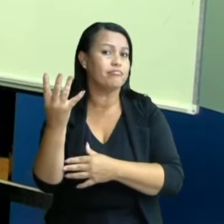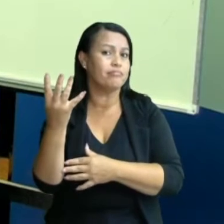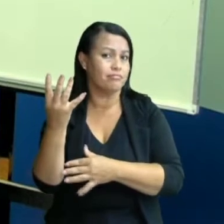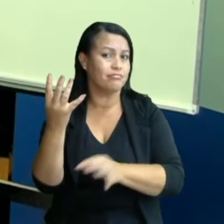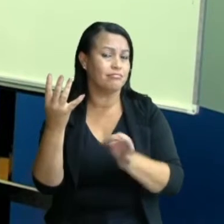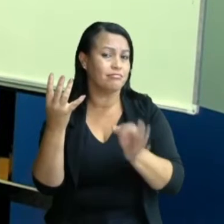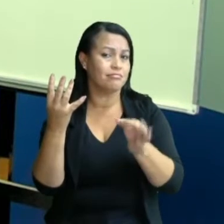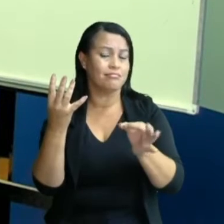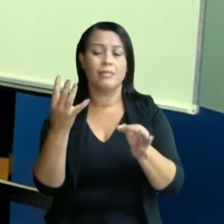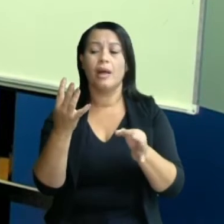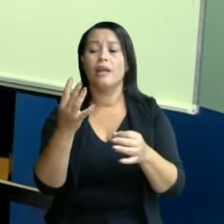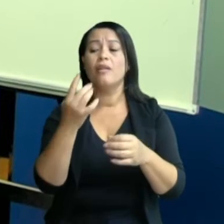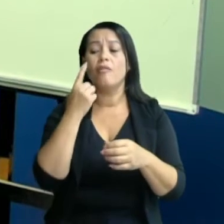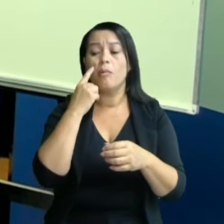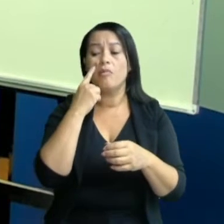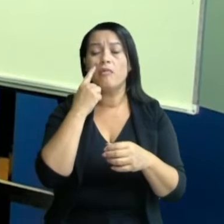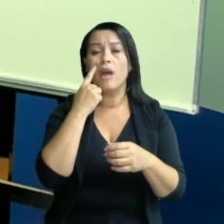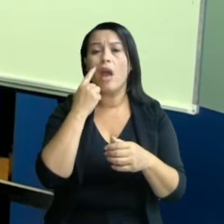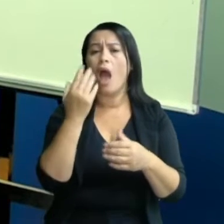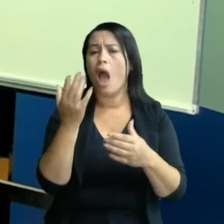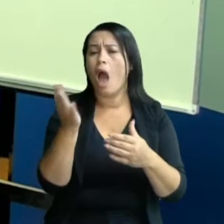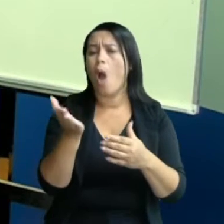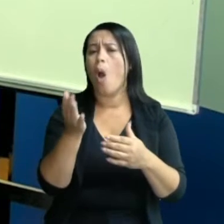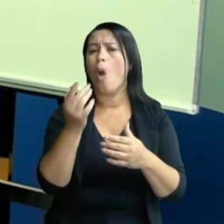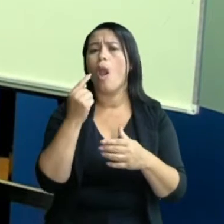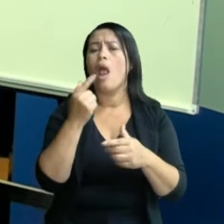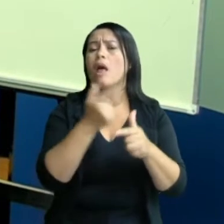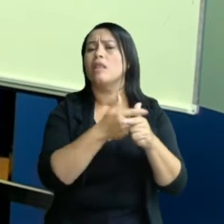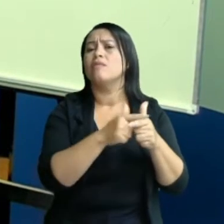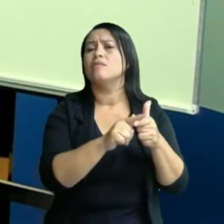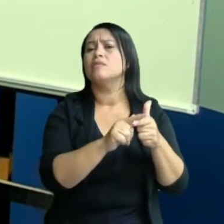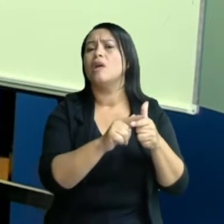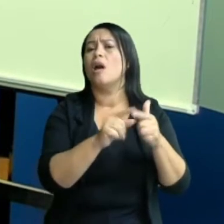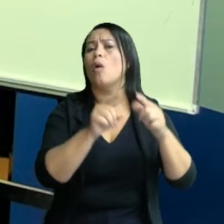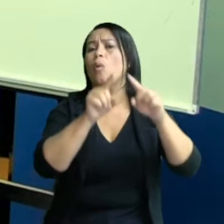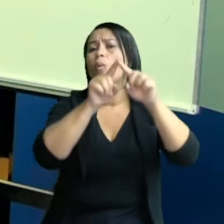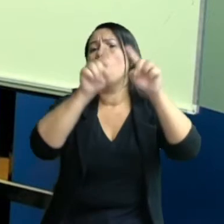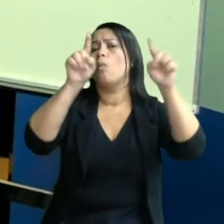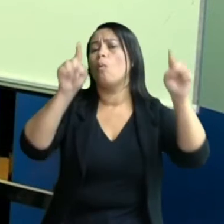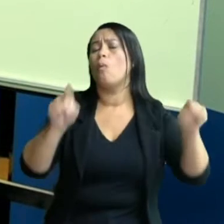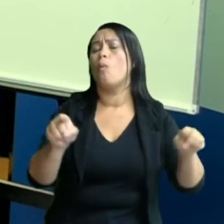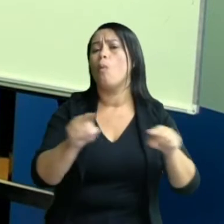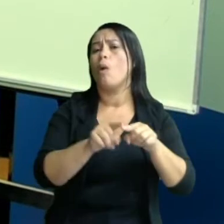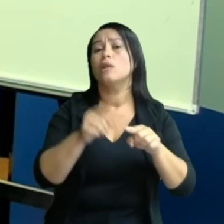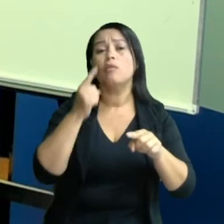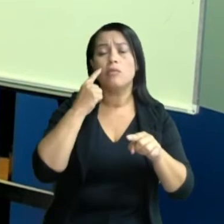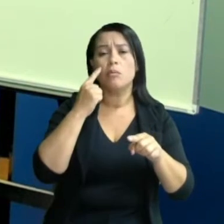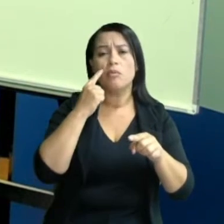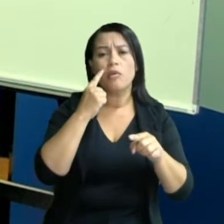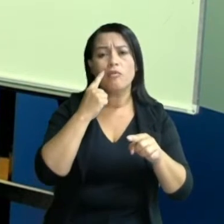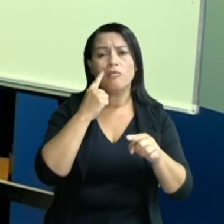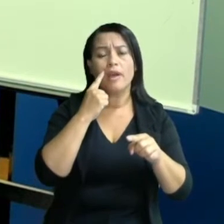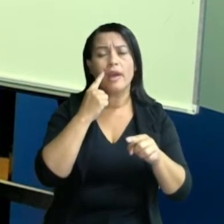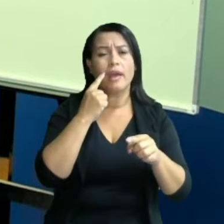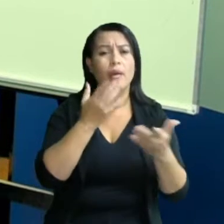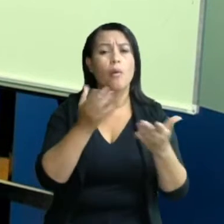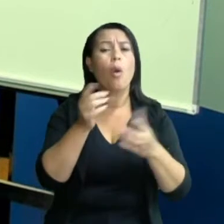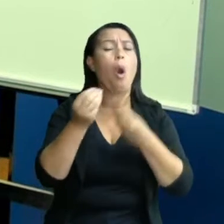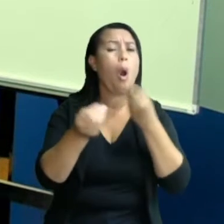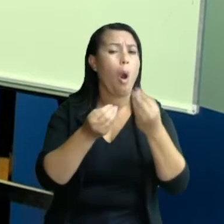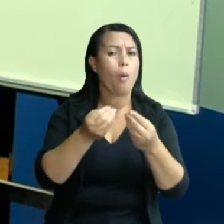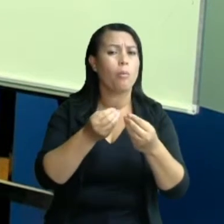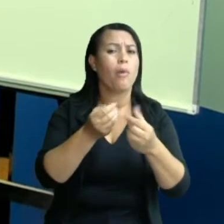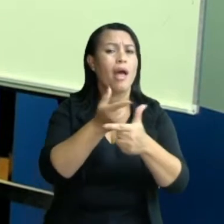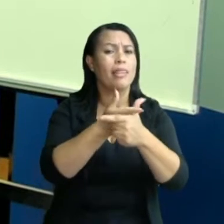0,4, tá certo? Vamos fazer essa divisão aqui no quadro. Vamos reforçar a nossa divisão de fração,